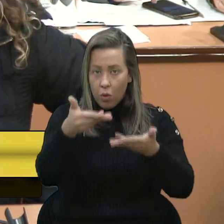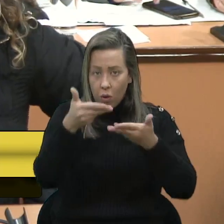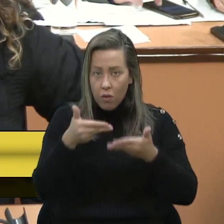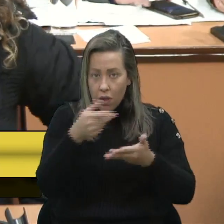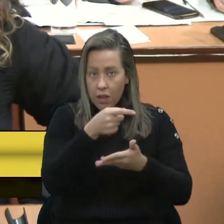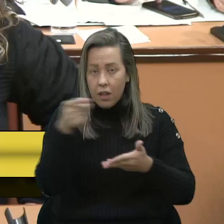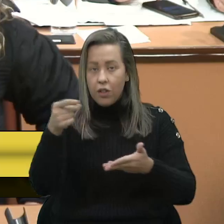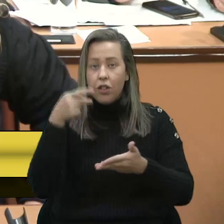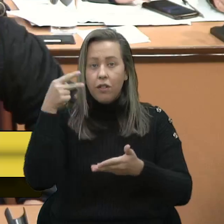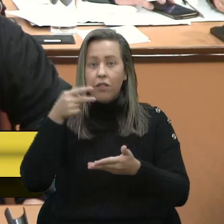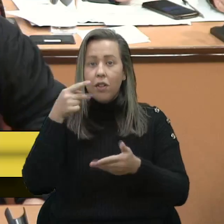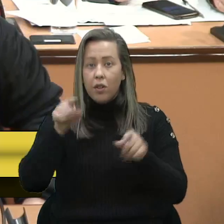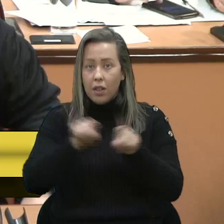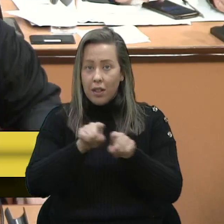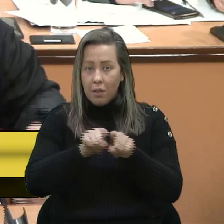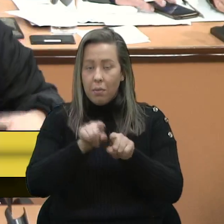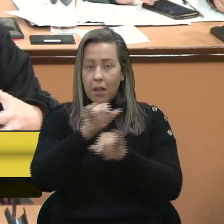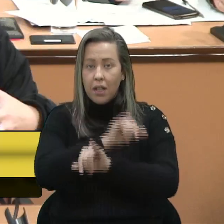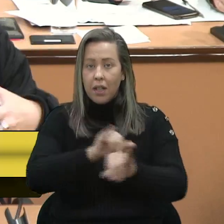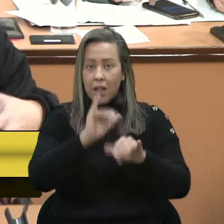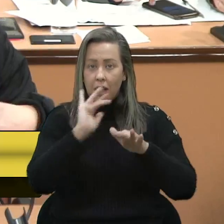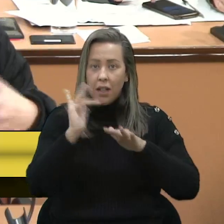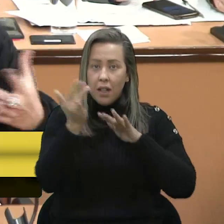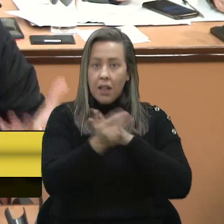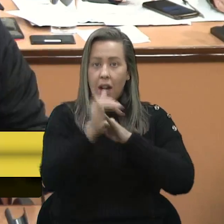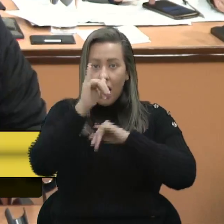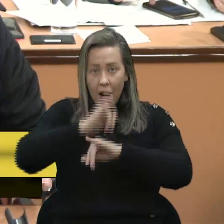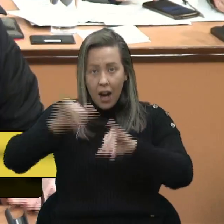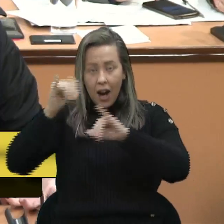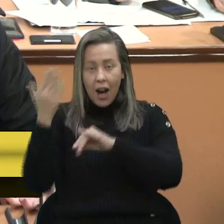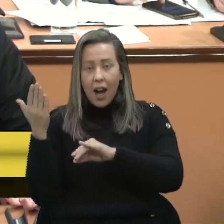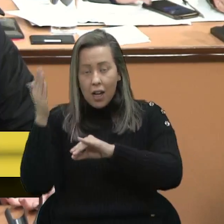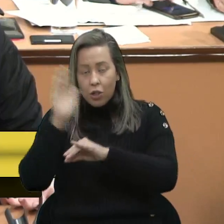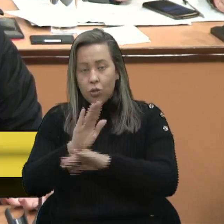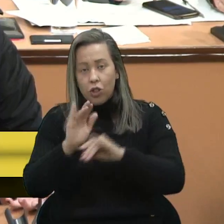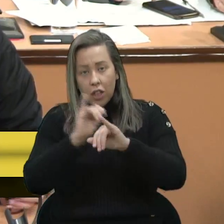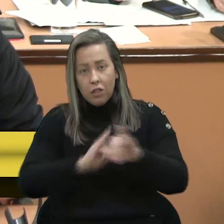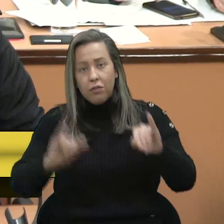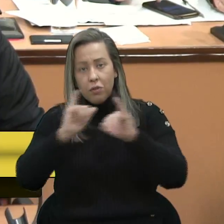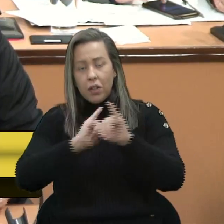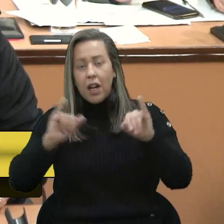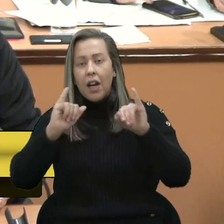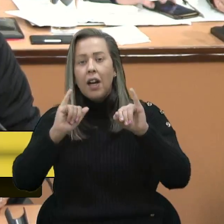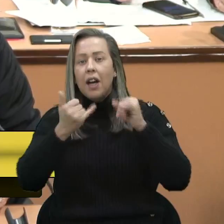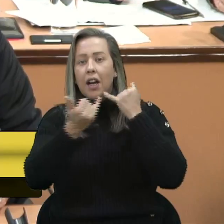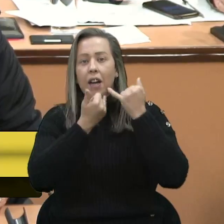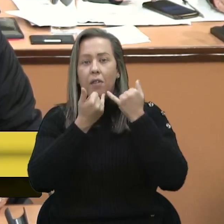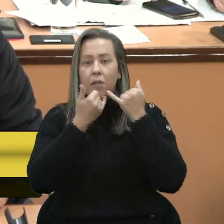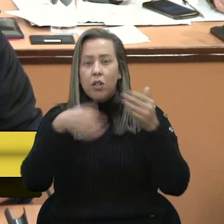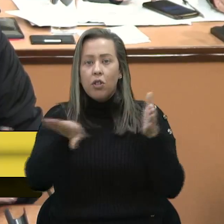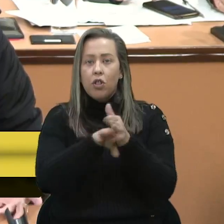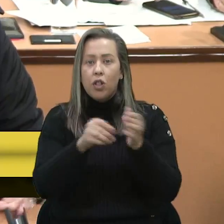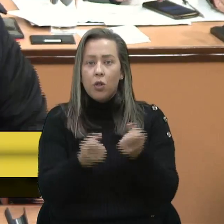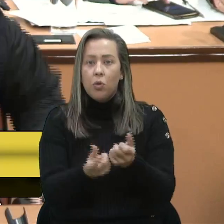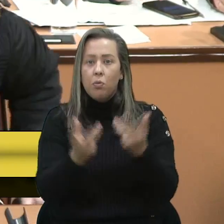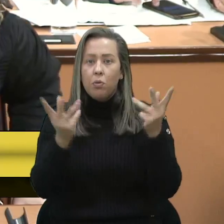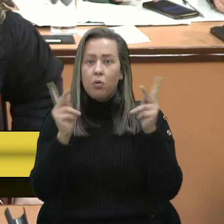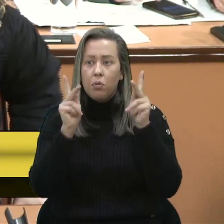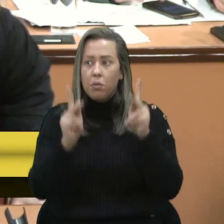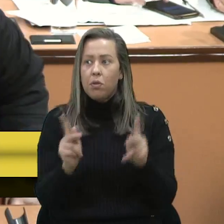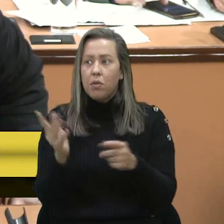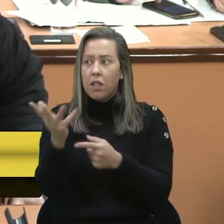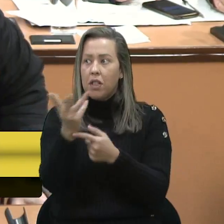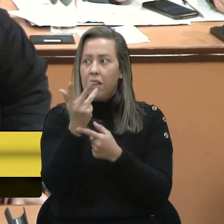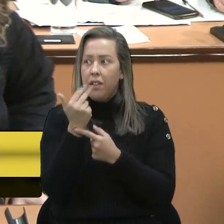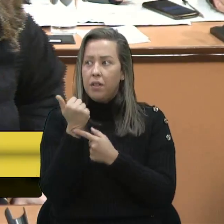os vereadores também, através das suas redes sociais, nos ajudem a divulgar essa informação para que ela chegue ao maior número de pessoas